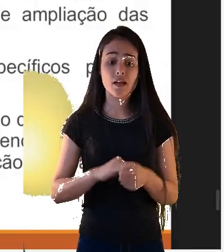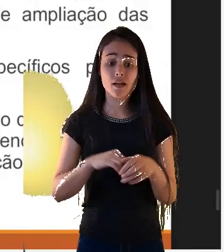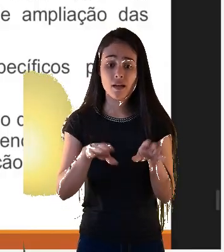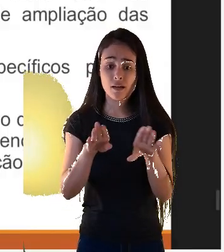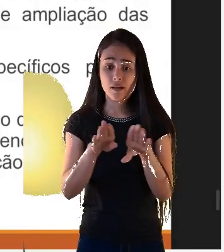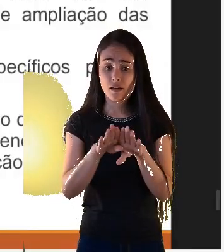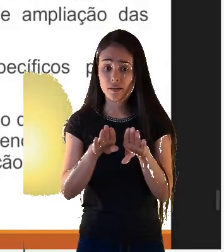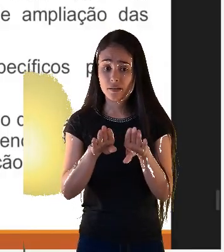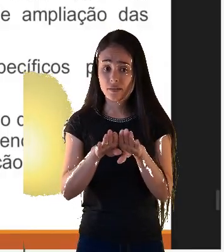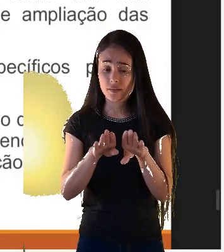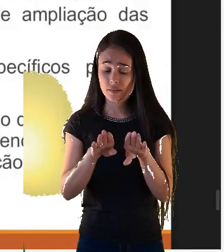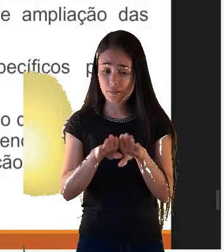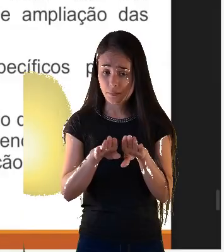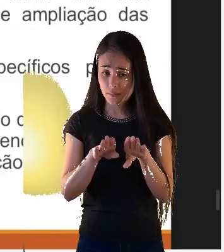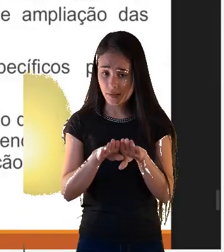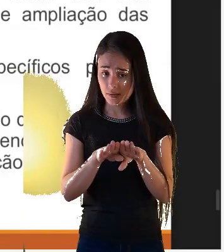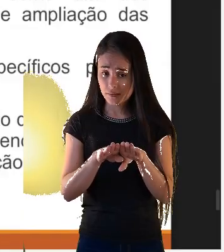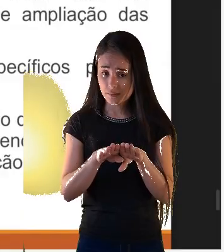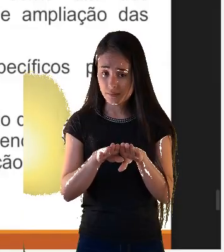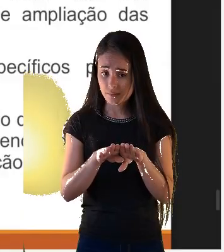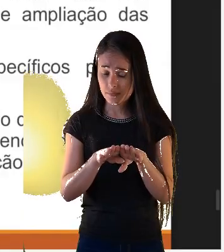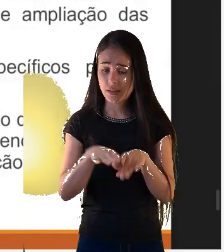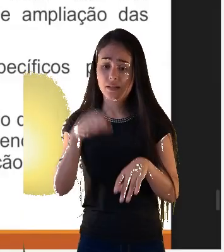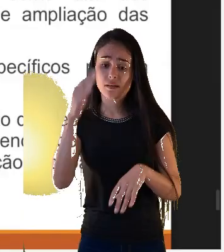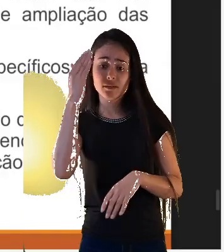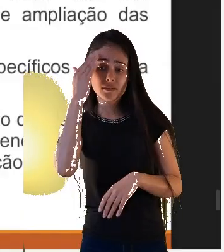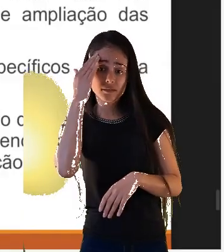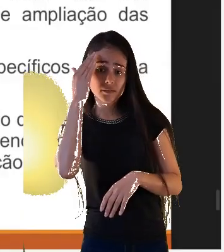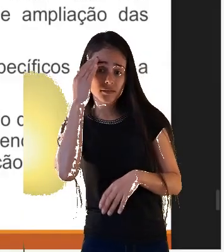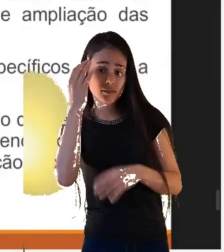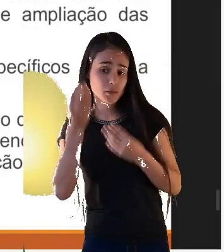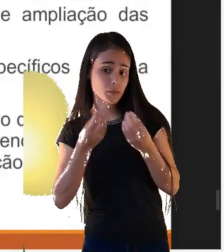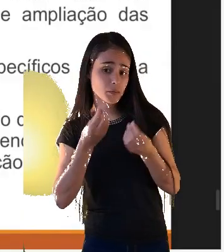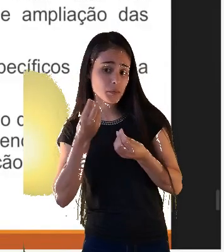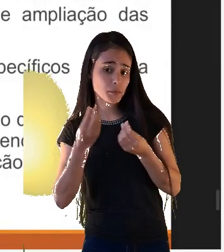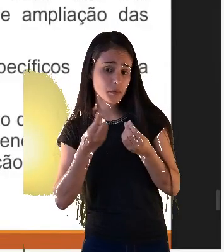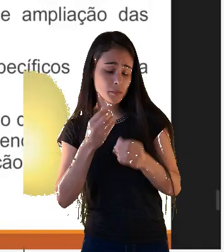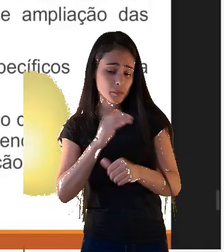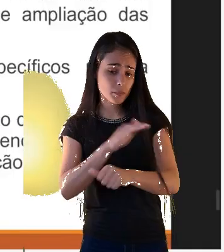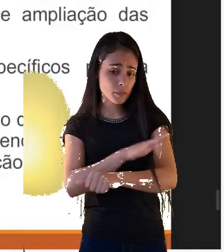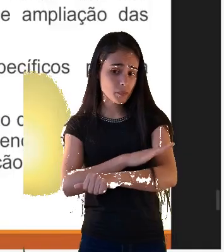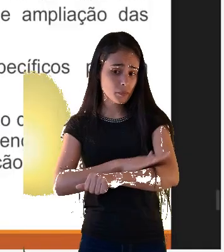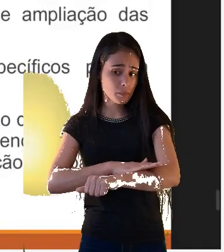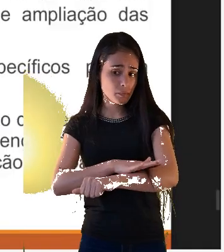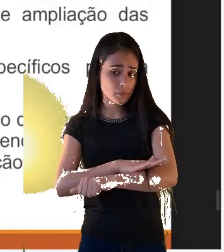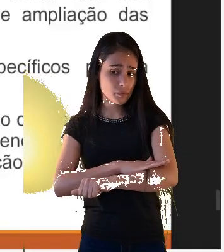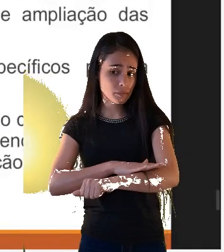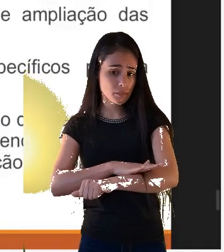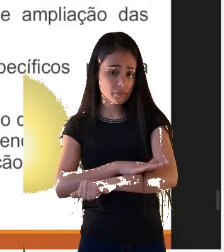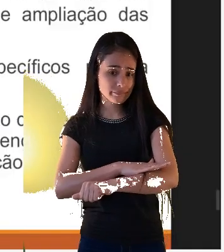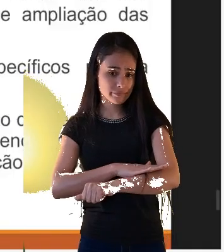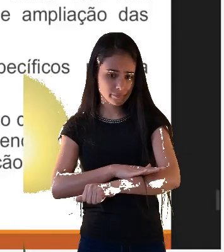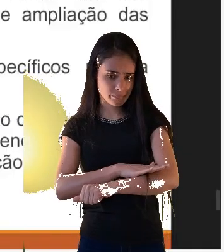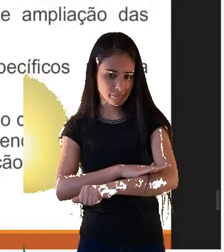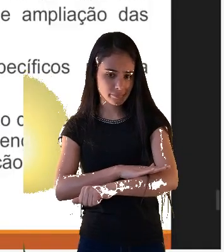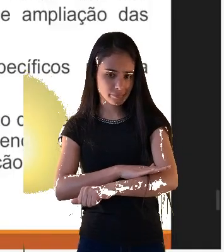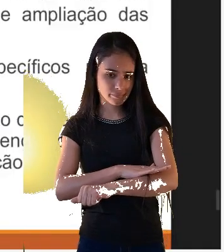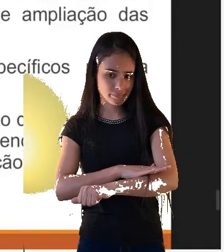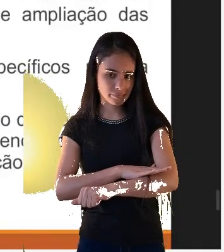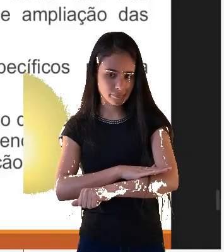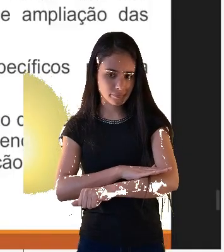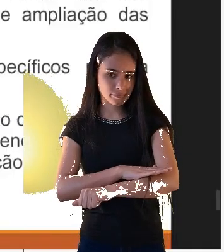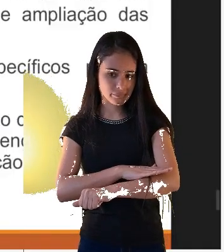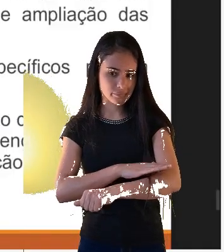das potencialidades individuais, né? Investimento em ações e programas específicos para identificação